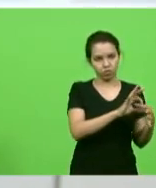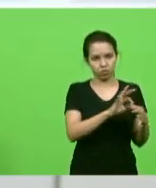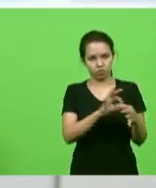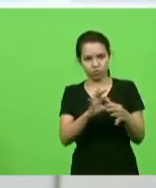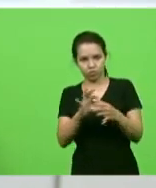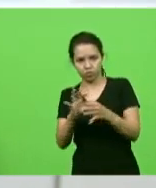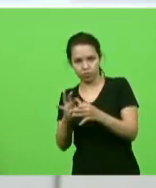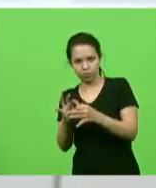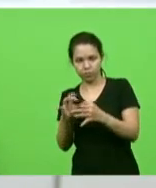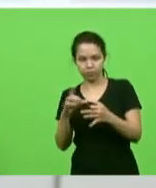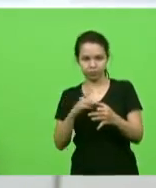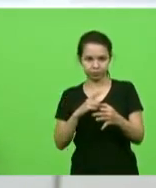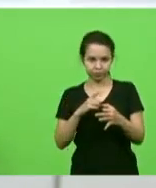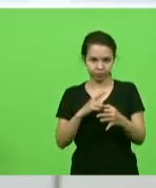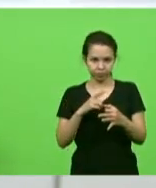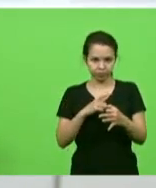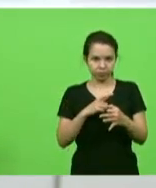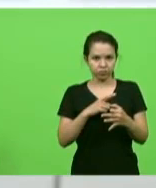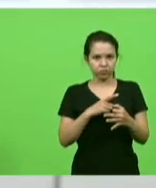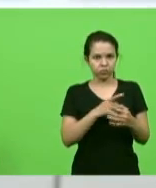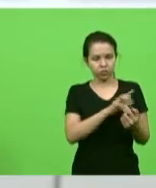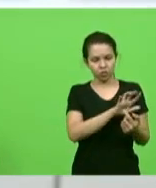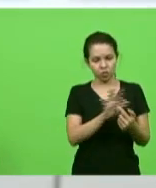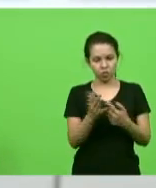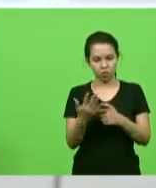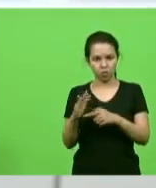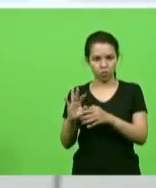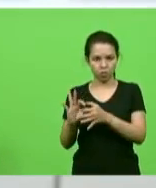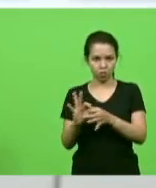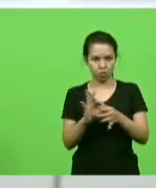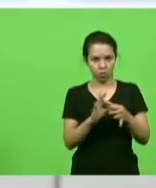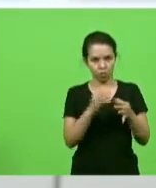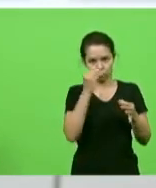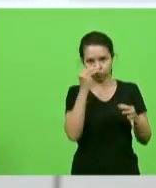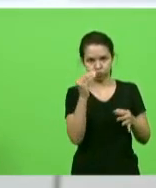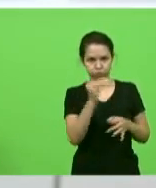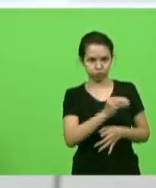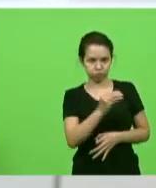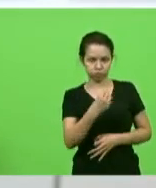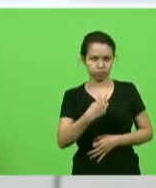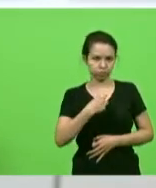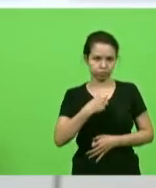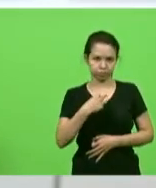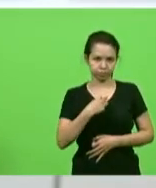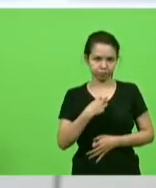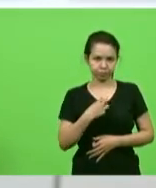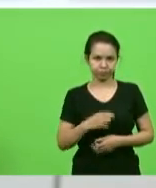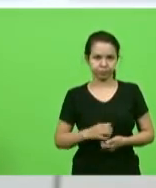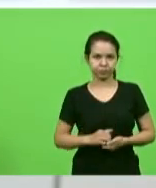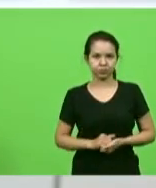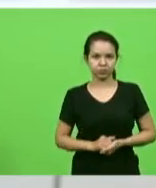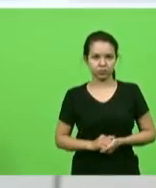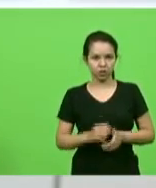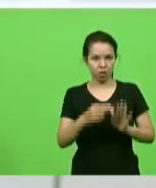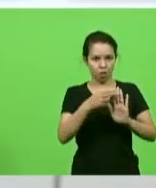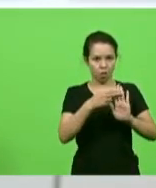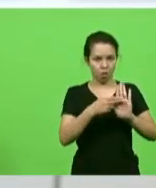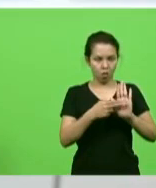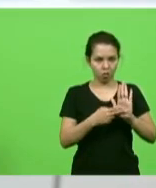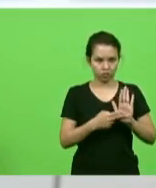em que umas limitam as outras e não podem ignorar se mutuamente uma ordem normativa